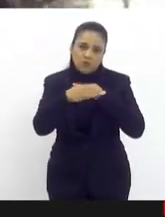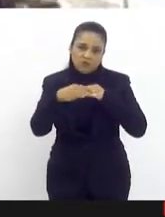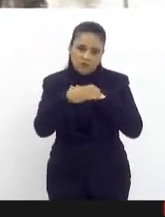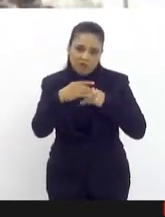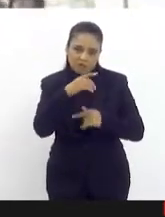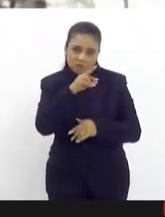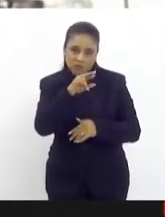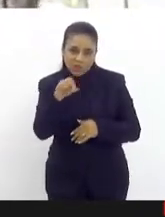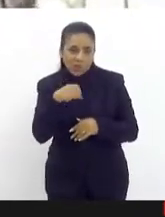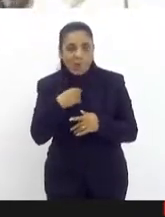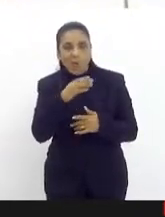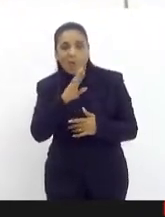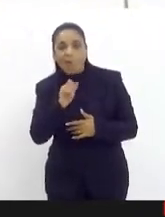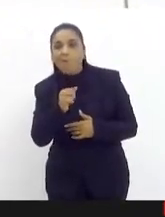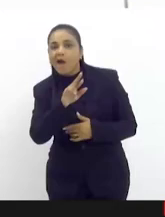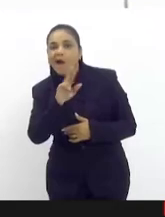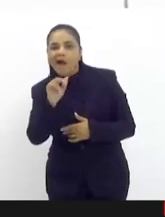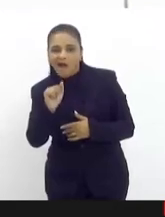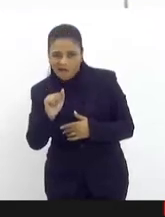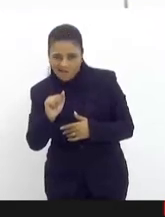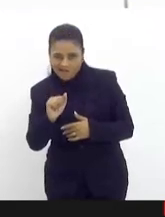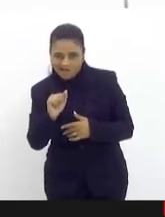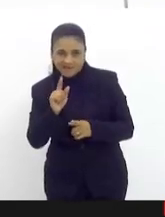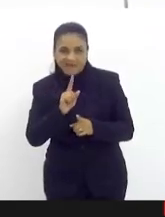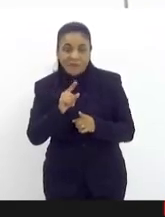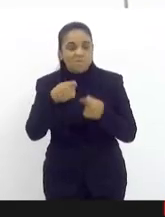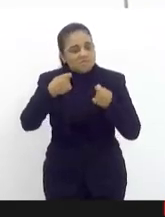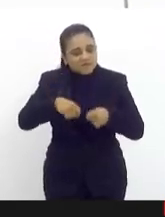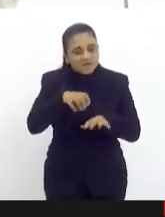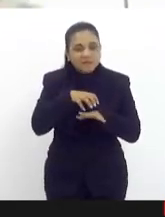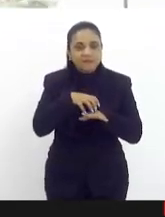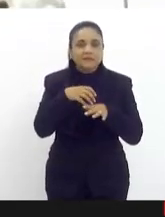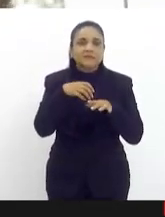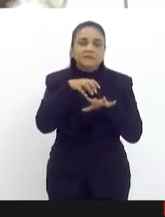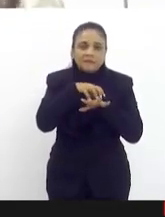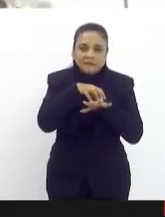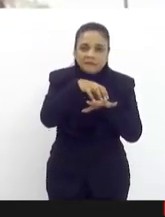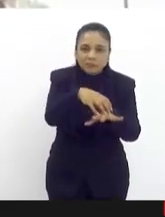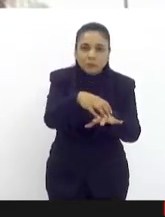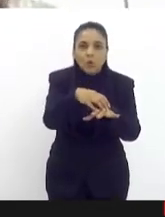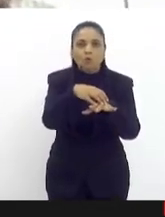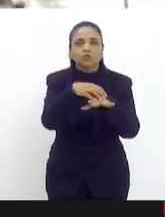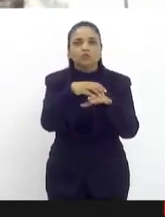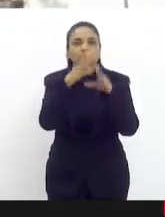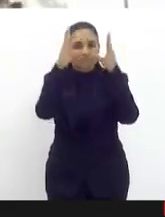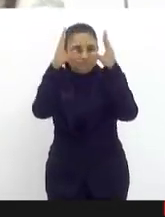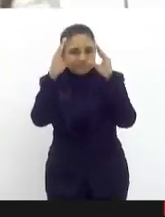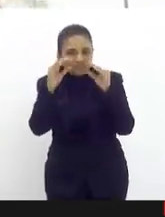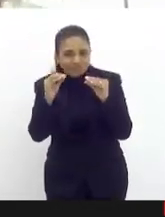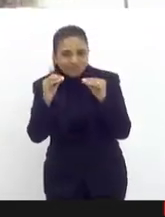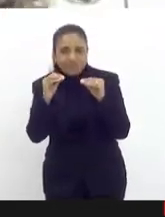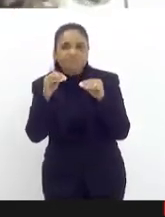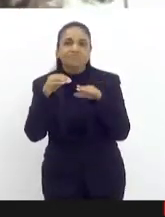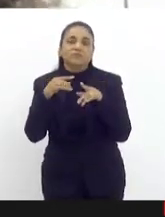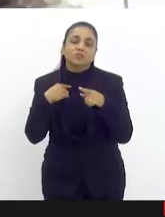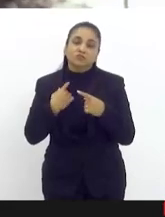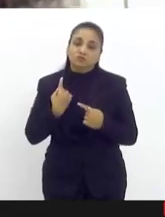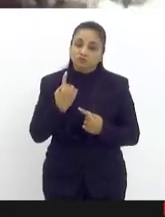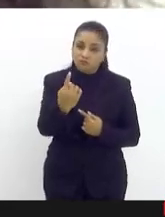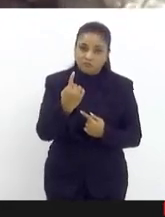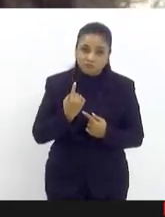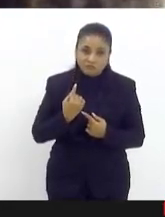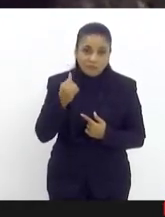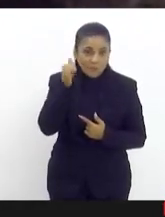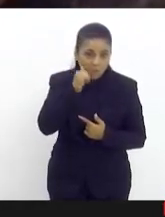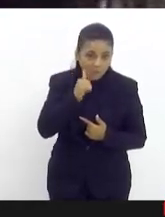polos empregatícios do nosso Estado. É preciso ter transporte noturno para garantir o direito das mulheres de ir e vir. É